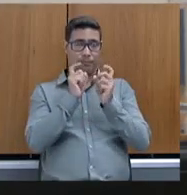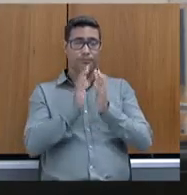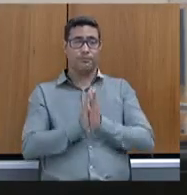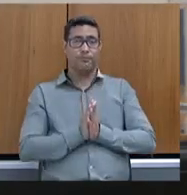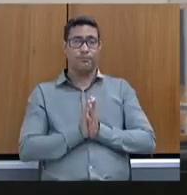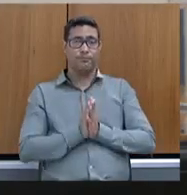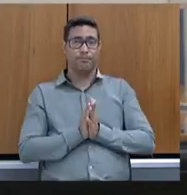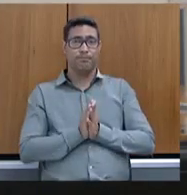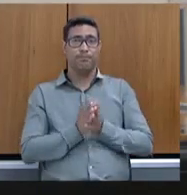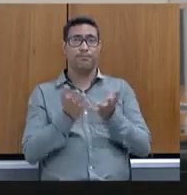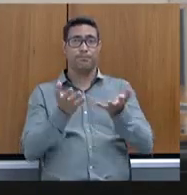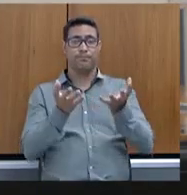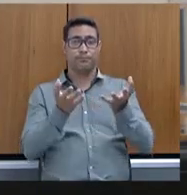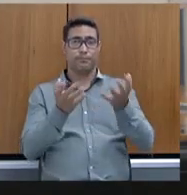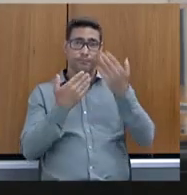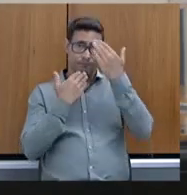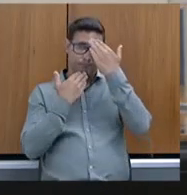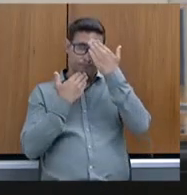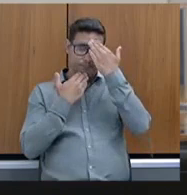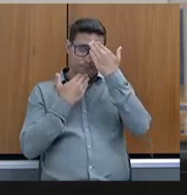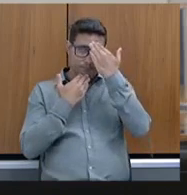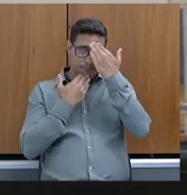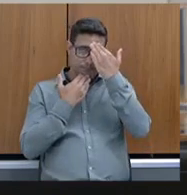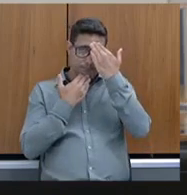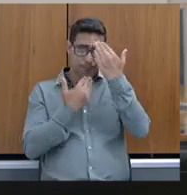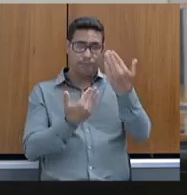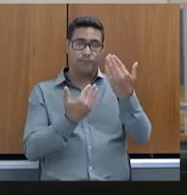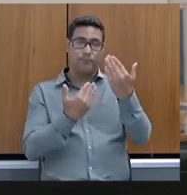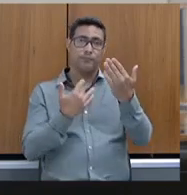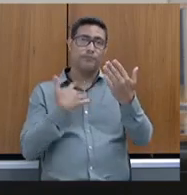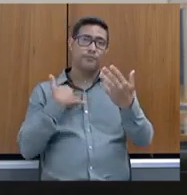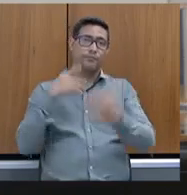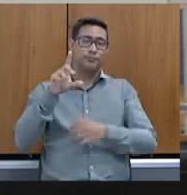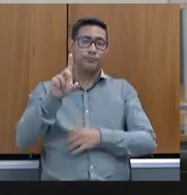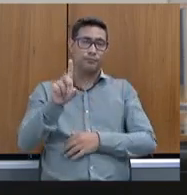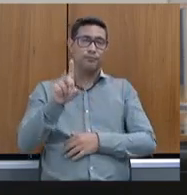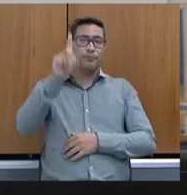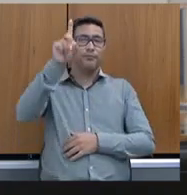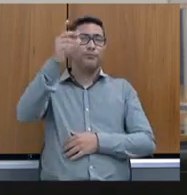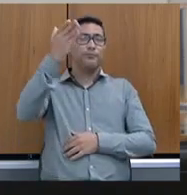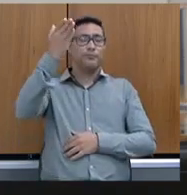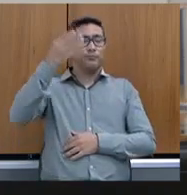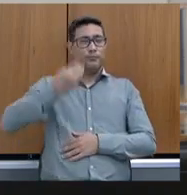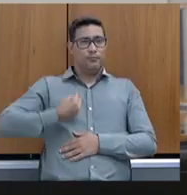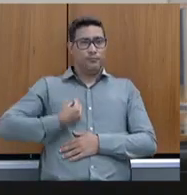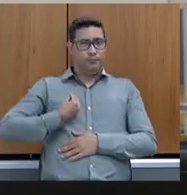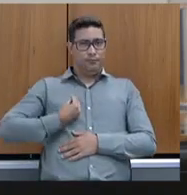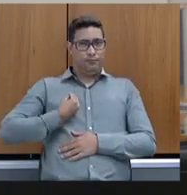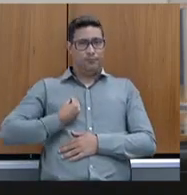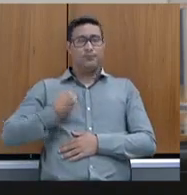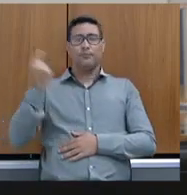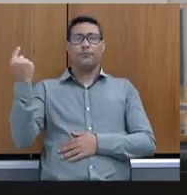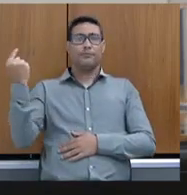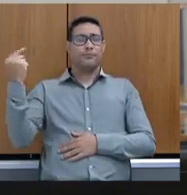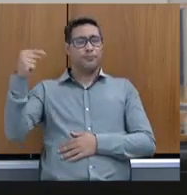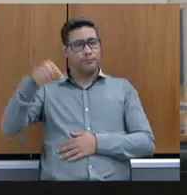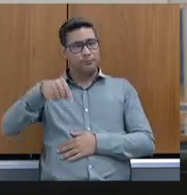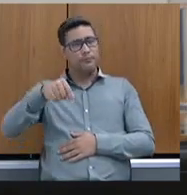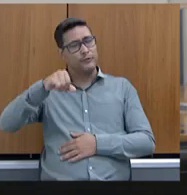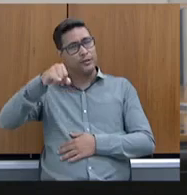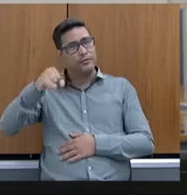aqui primeiramente agradecer imensamente a Deus por essa oportunidade de estarmos